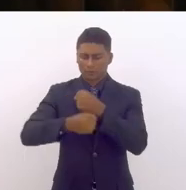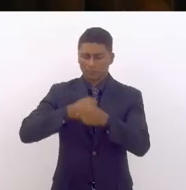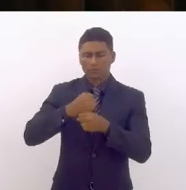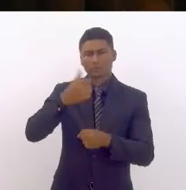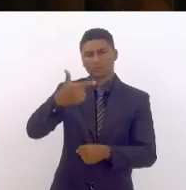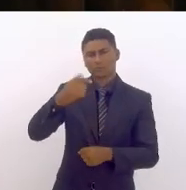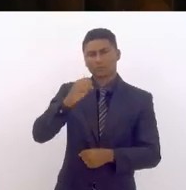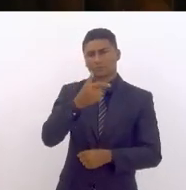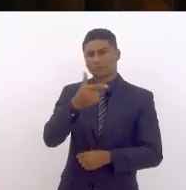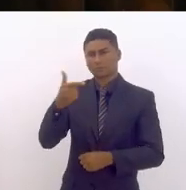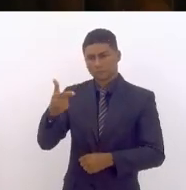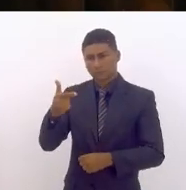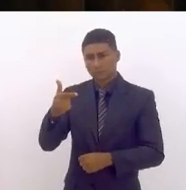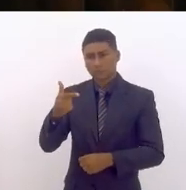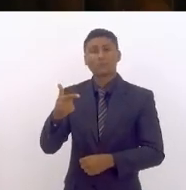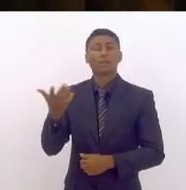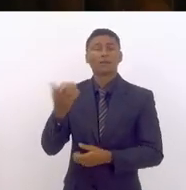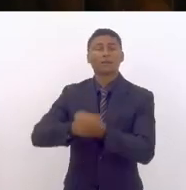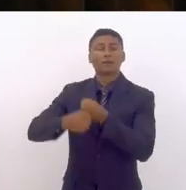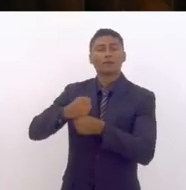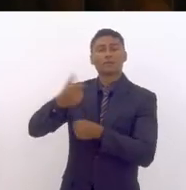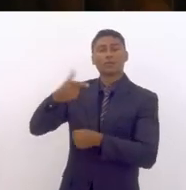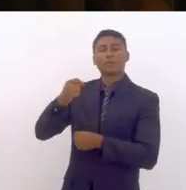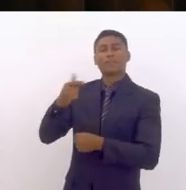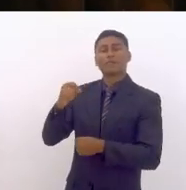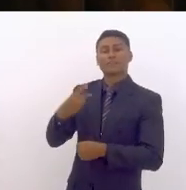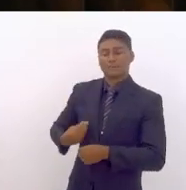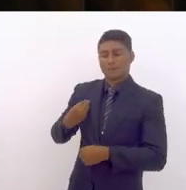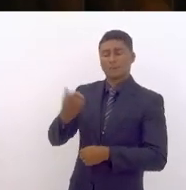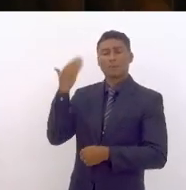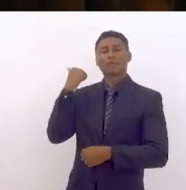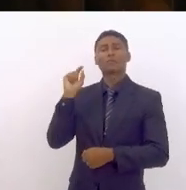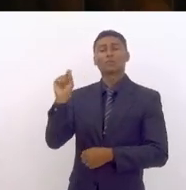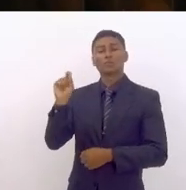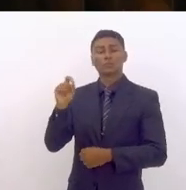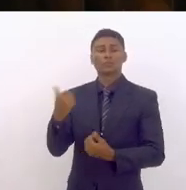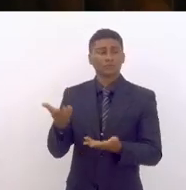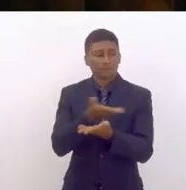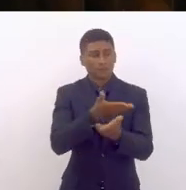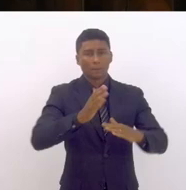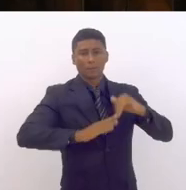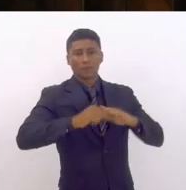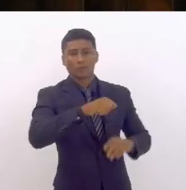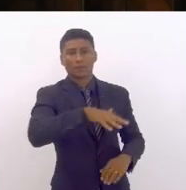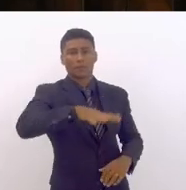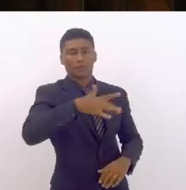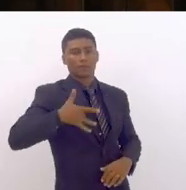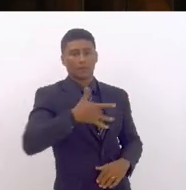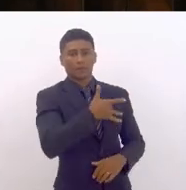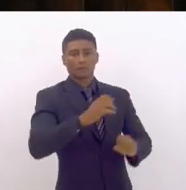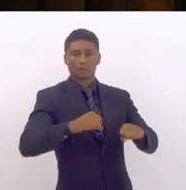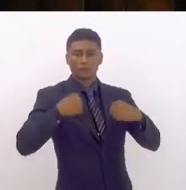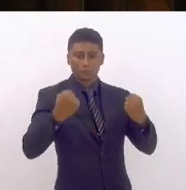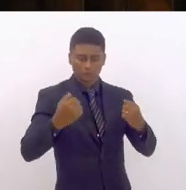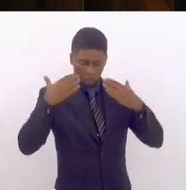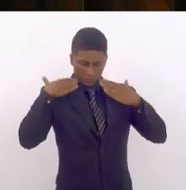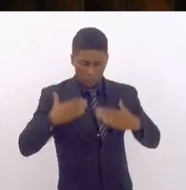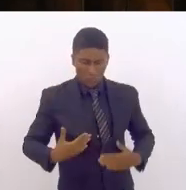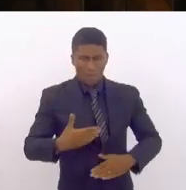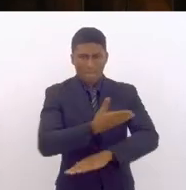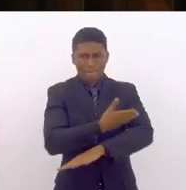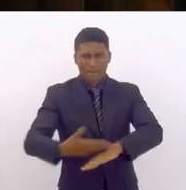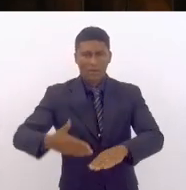2022 e esquecer do que vivenciamos em 2020. Foram profissionais da área da saúde que vestiram o branco de